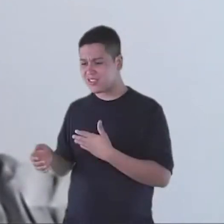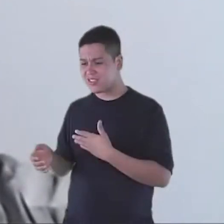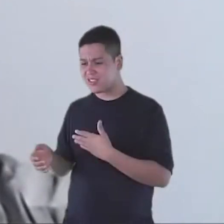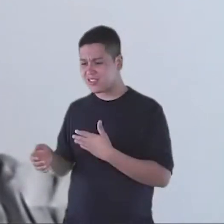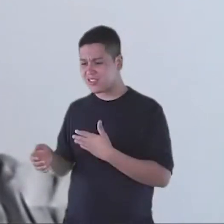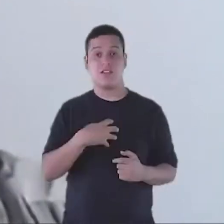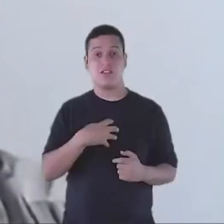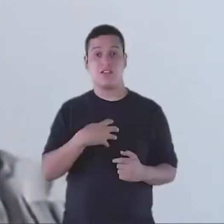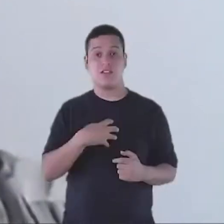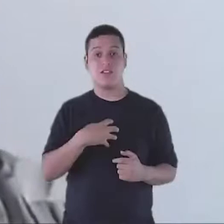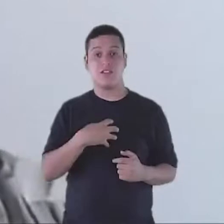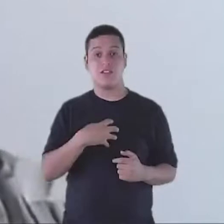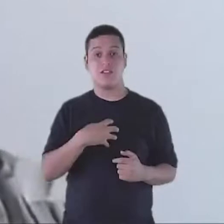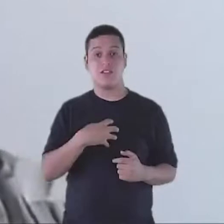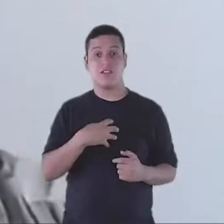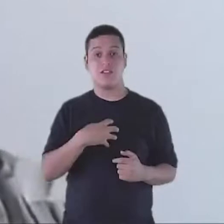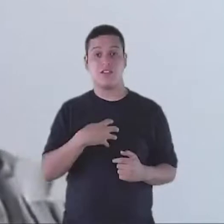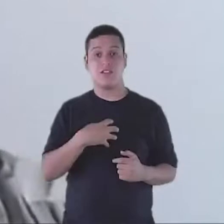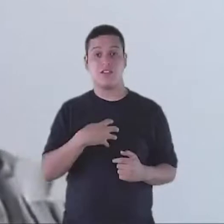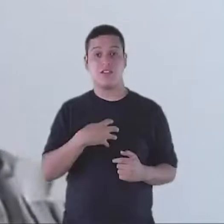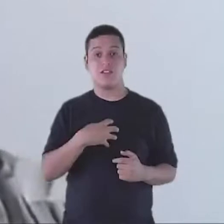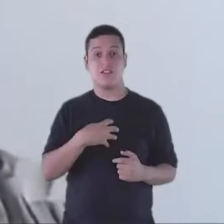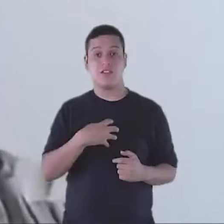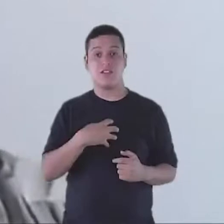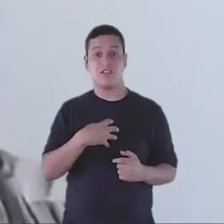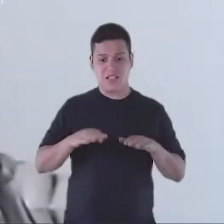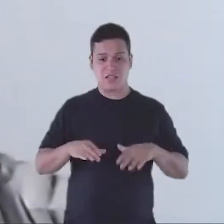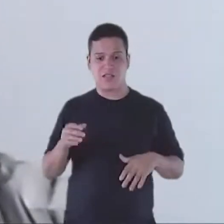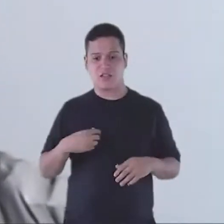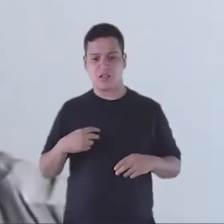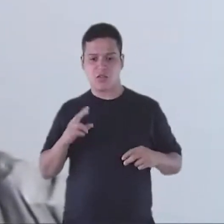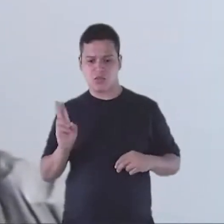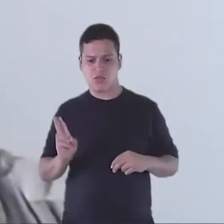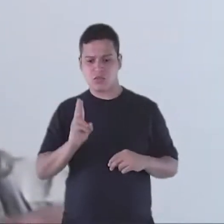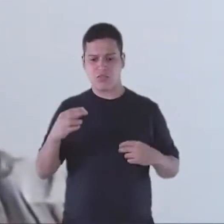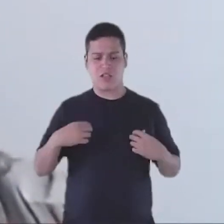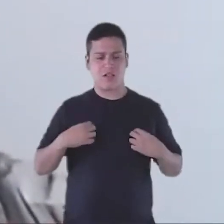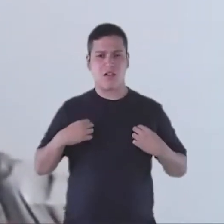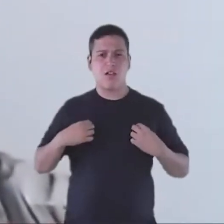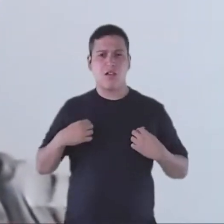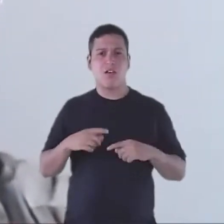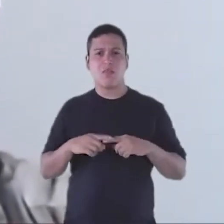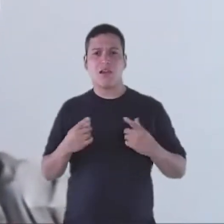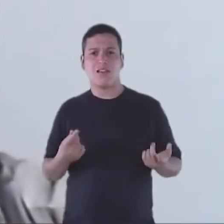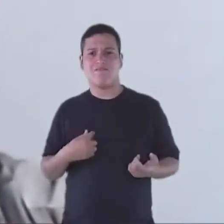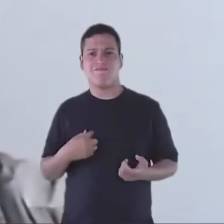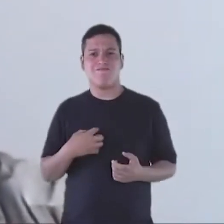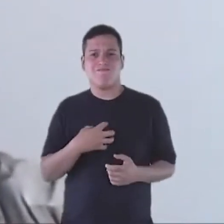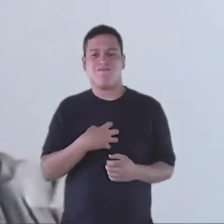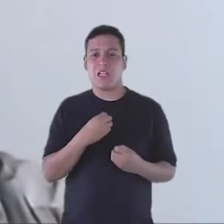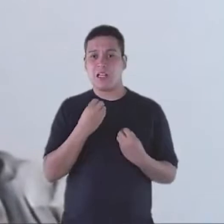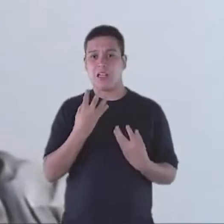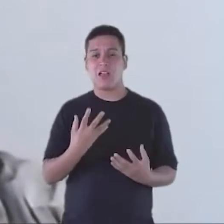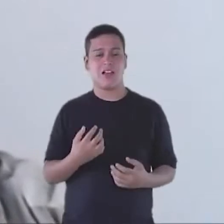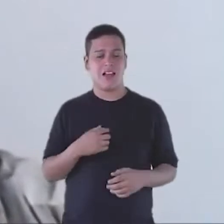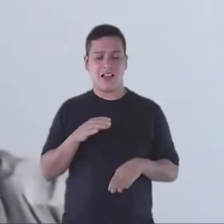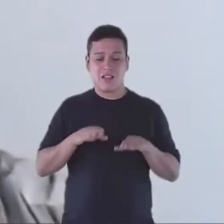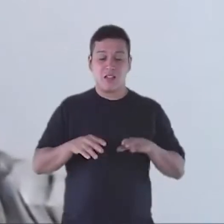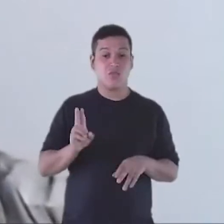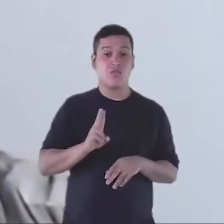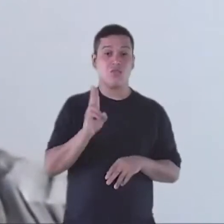lugar algum, nem na roupa, nem no nome, nem